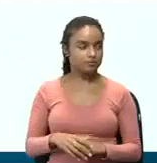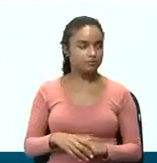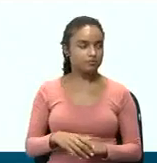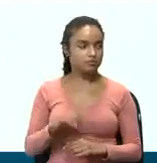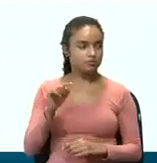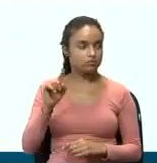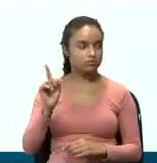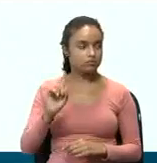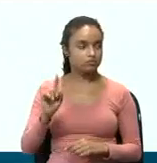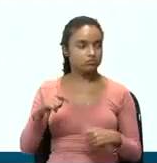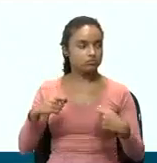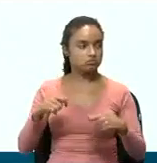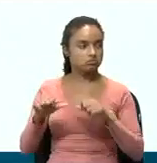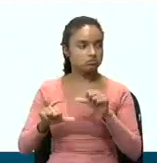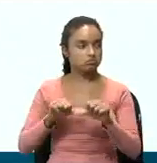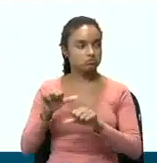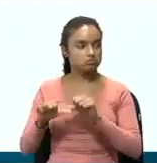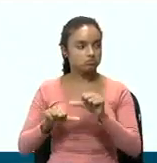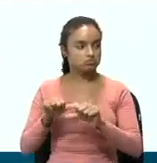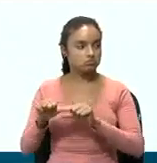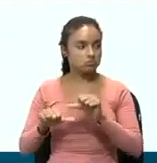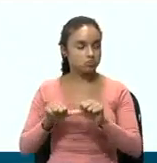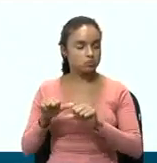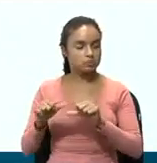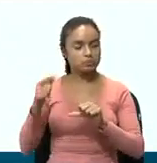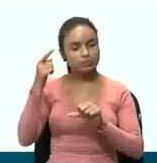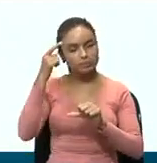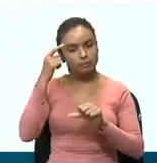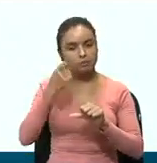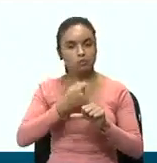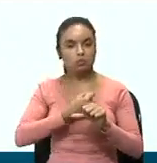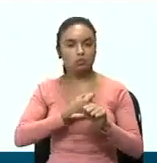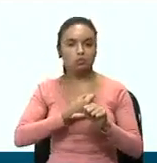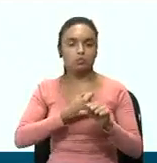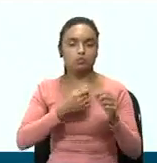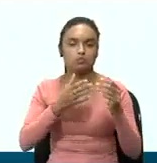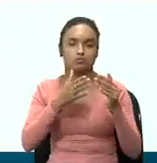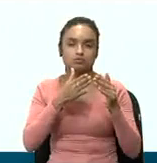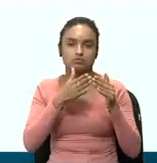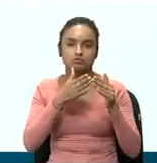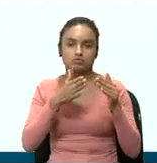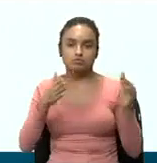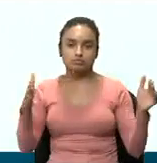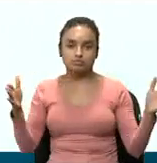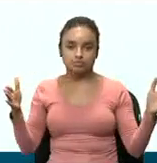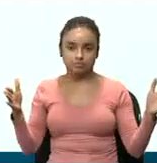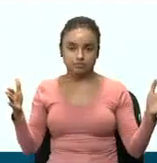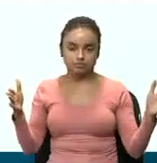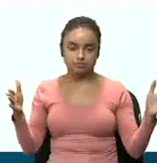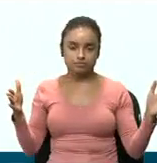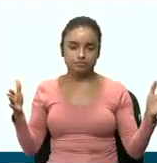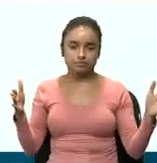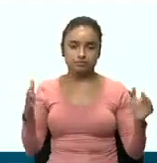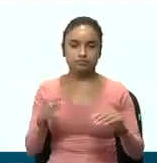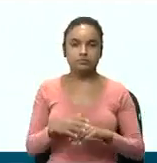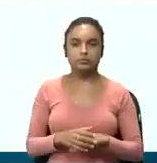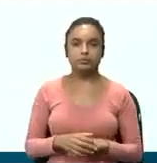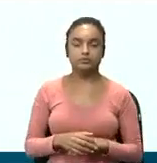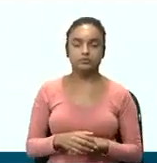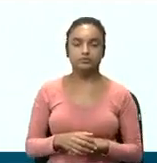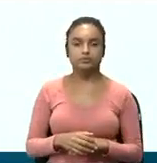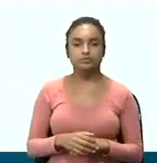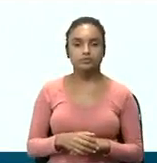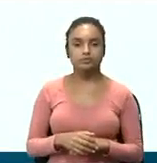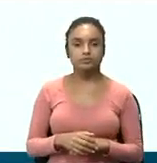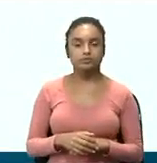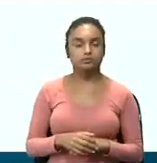vai precisar mudar muito. Pensa um número muito grande, eu tiro a raiz de um número muito grande. Essa raiz ainda